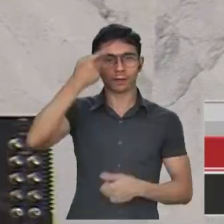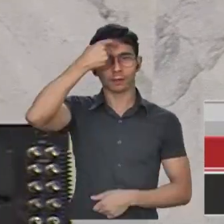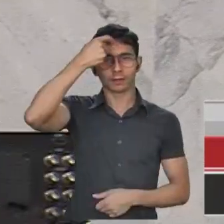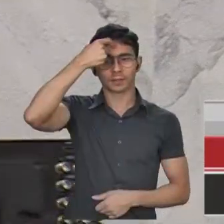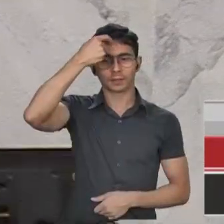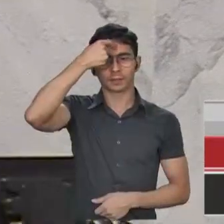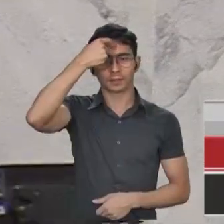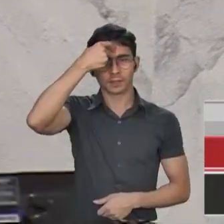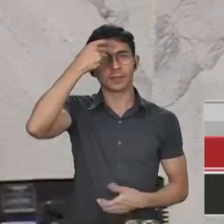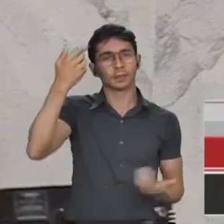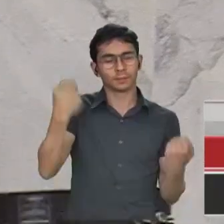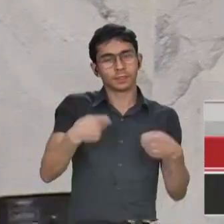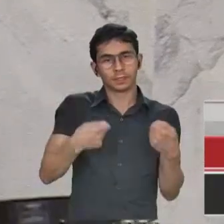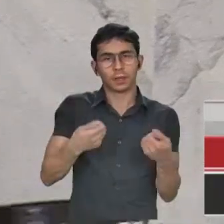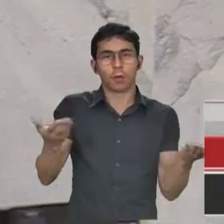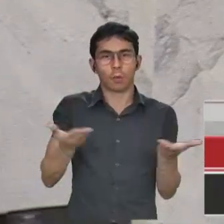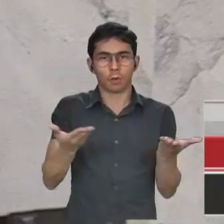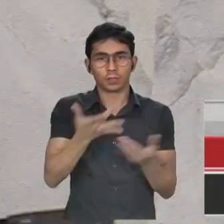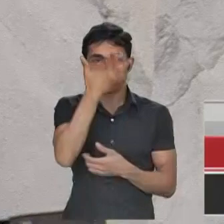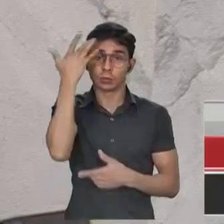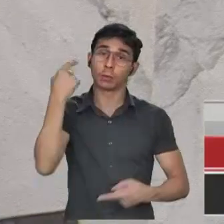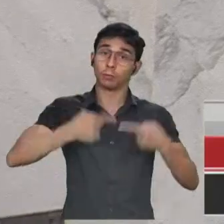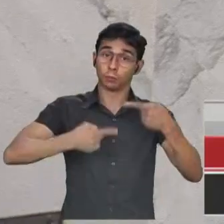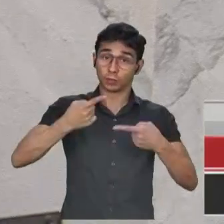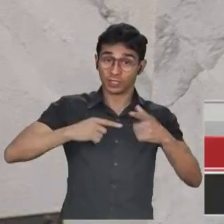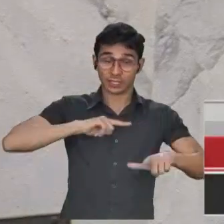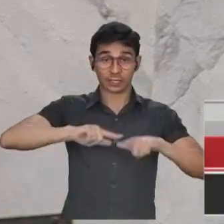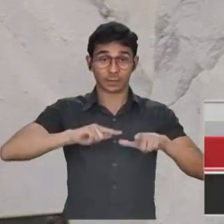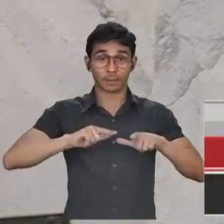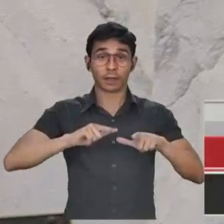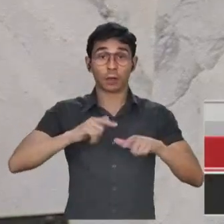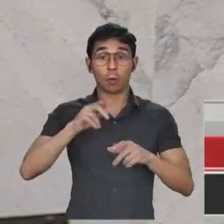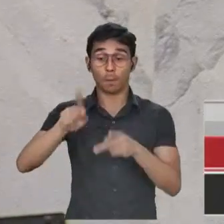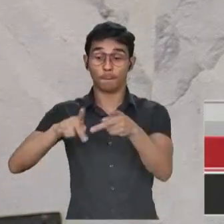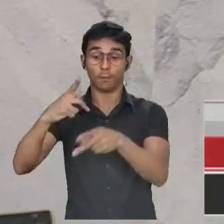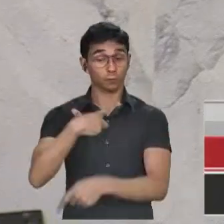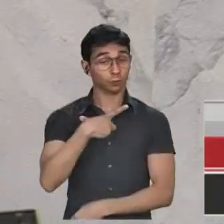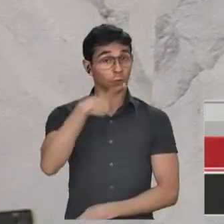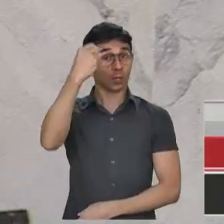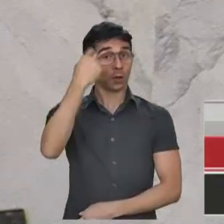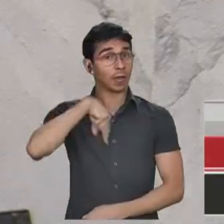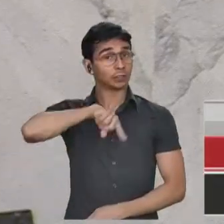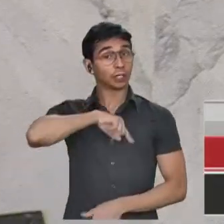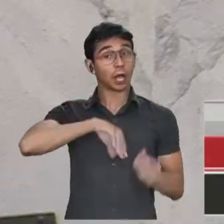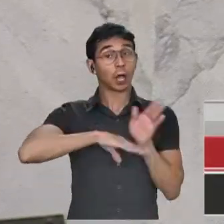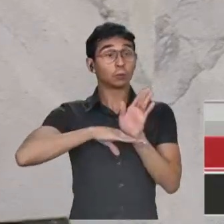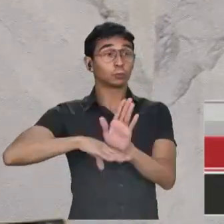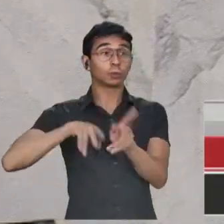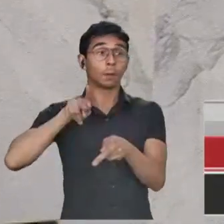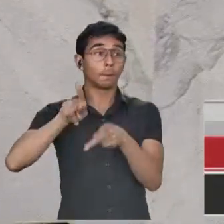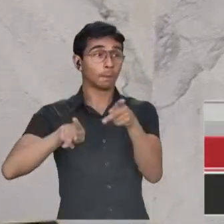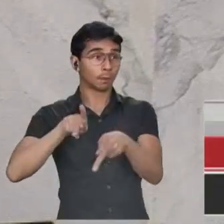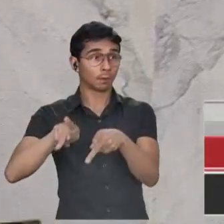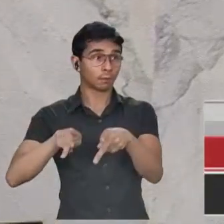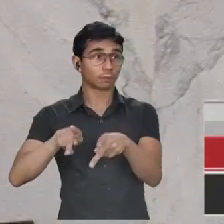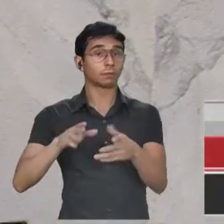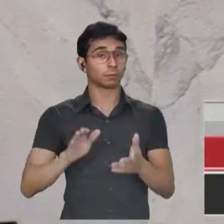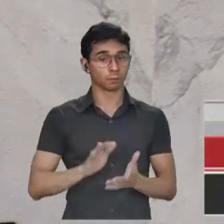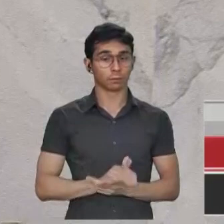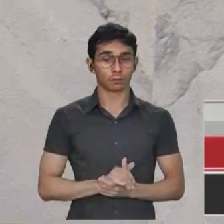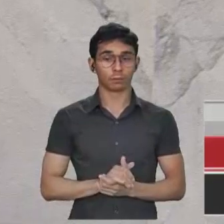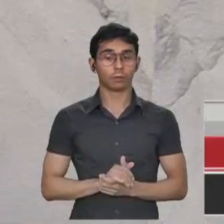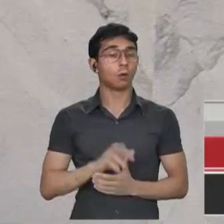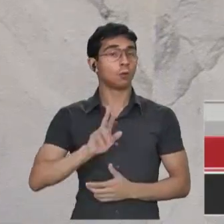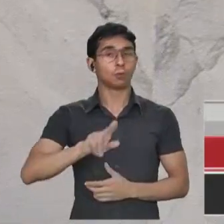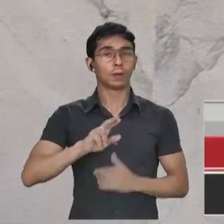nós que estamos na política hoje nós fomos eleitos para trabalhar pelo povo para ajudar o povo não é pra